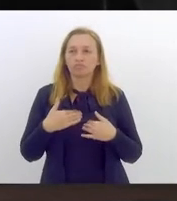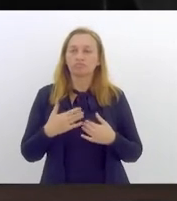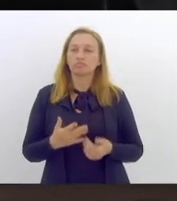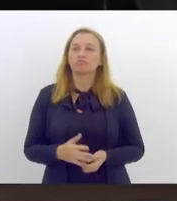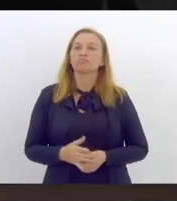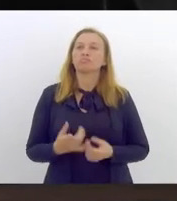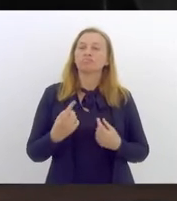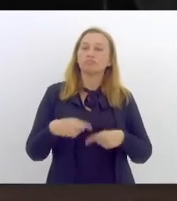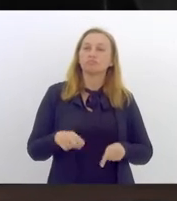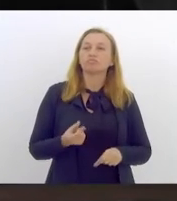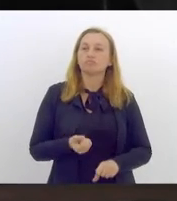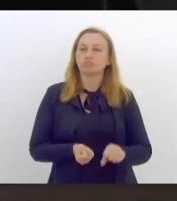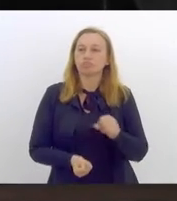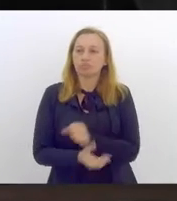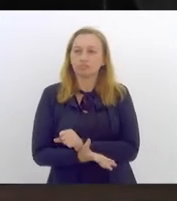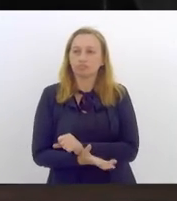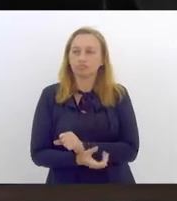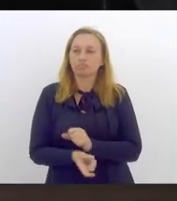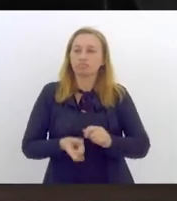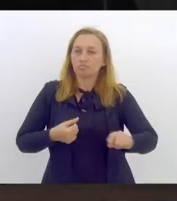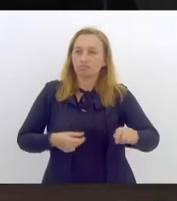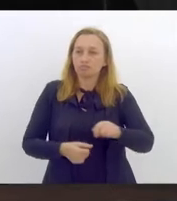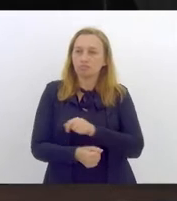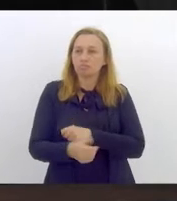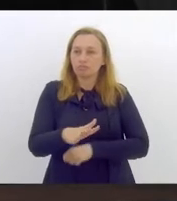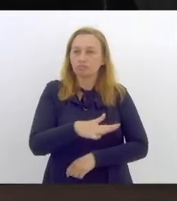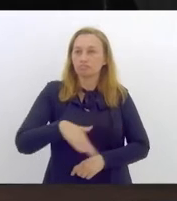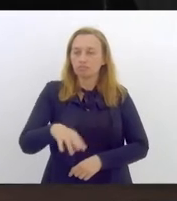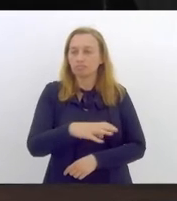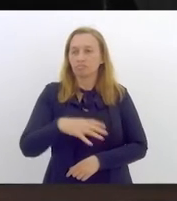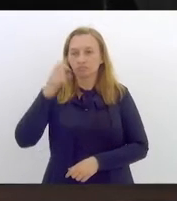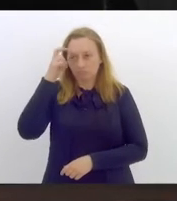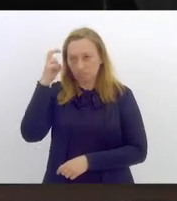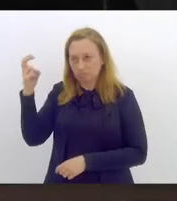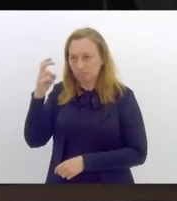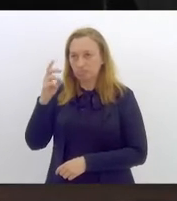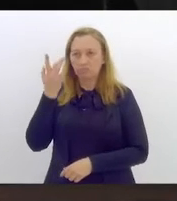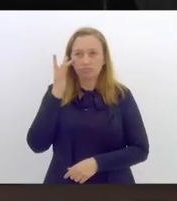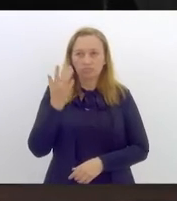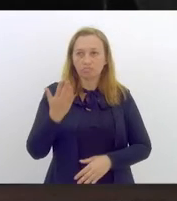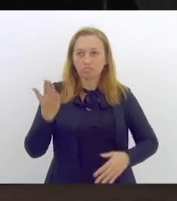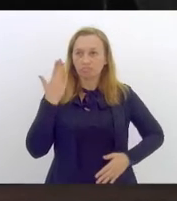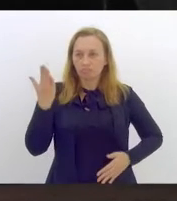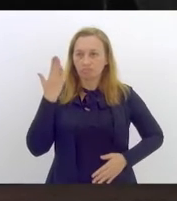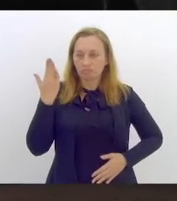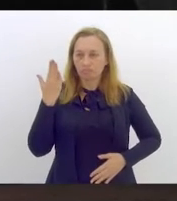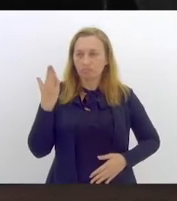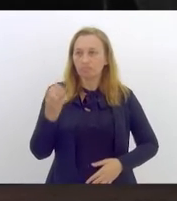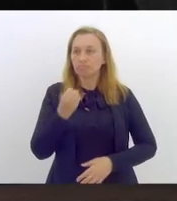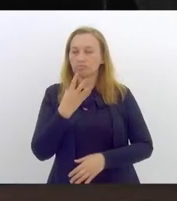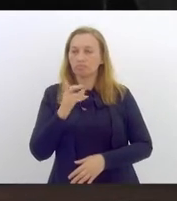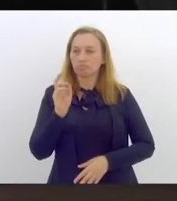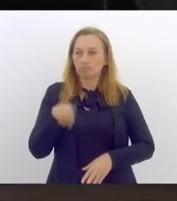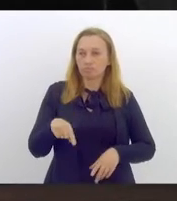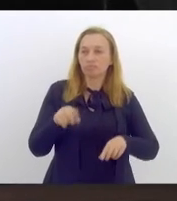à corrupção e o investimento na área da inteligência, porque acho que bandido bom é bandido preso, e a melhor